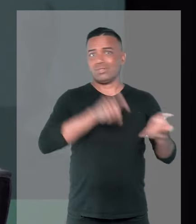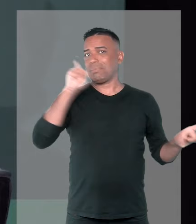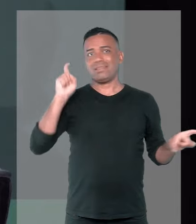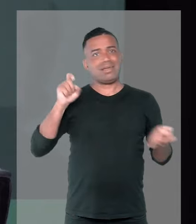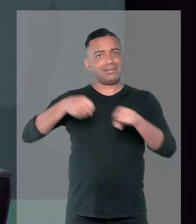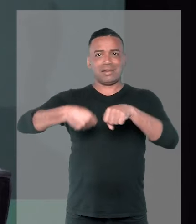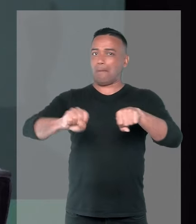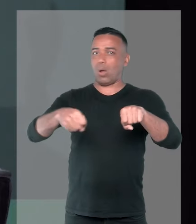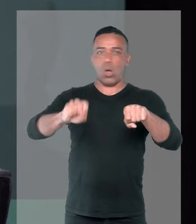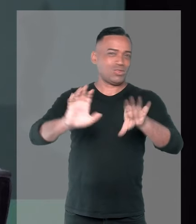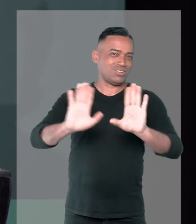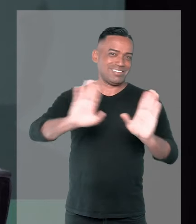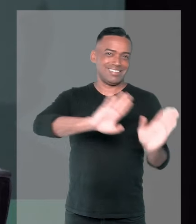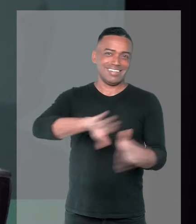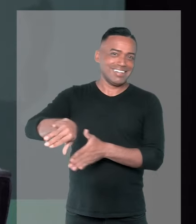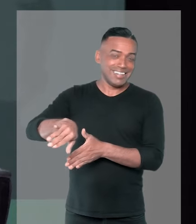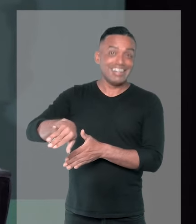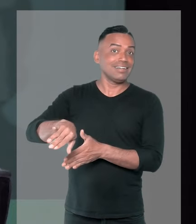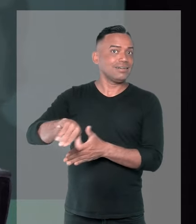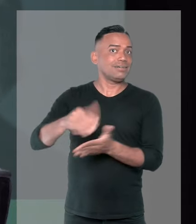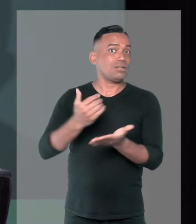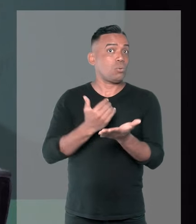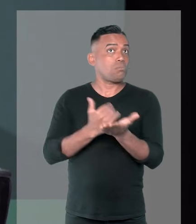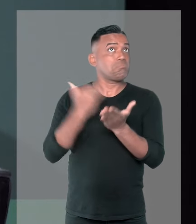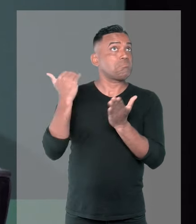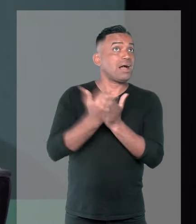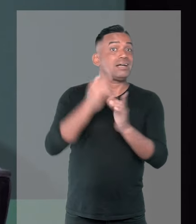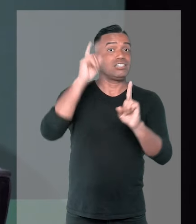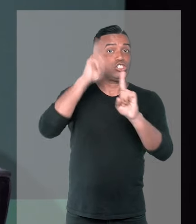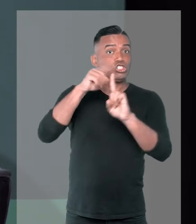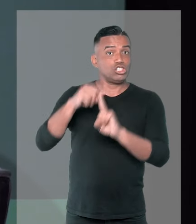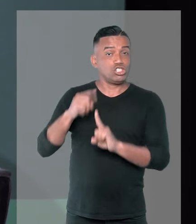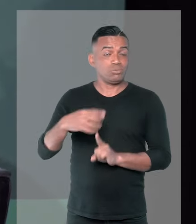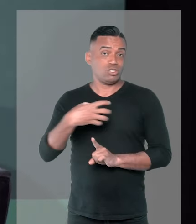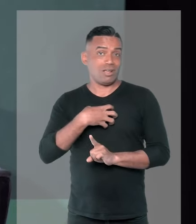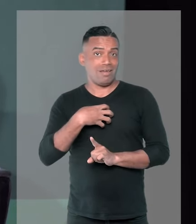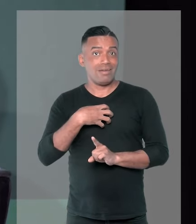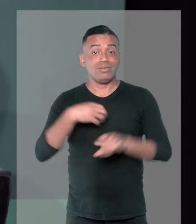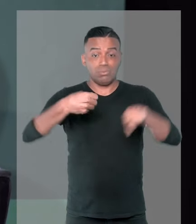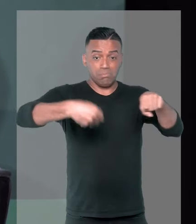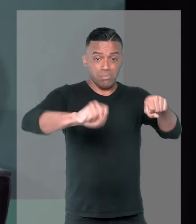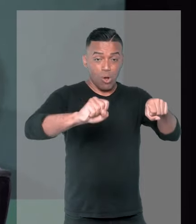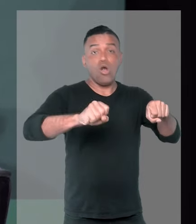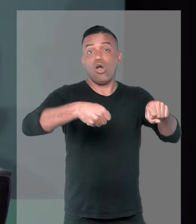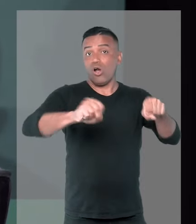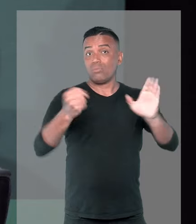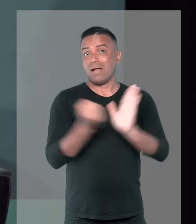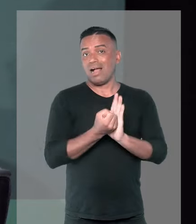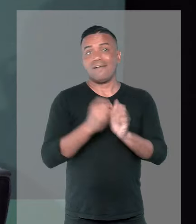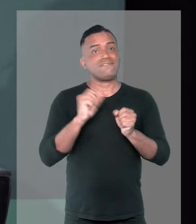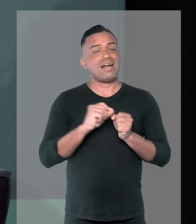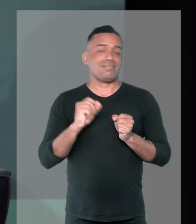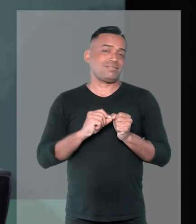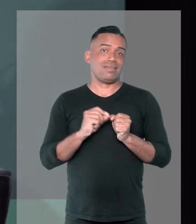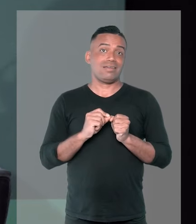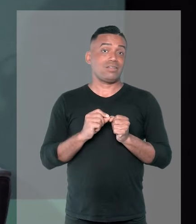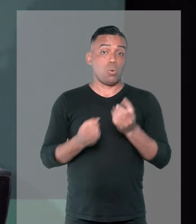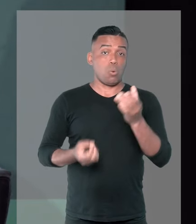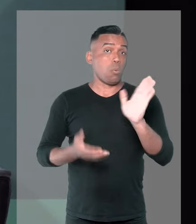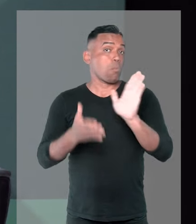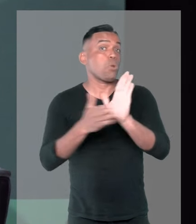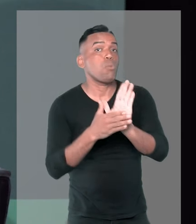Davidson hoje de mais de uma forma a Harley Davison tem que fazer o que a comunidade quer ela não pode propor qualquer produto